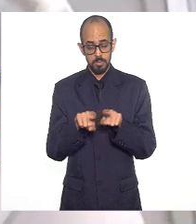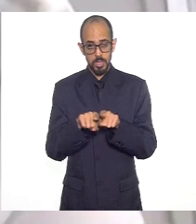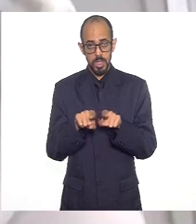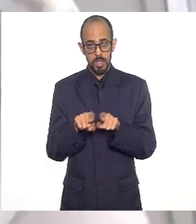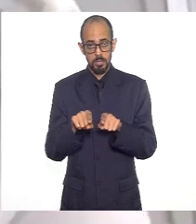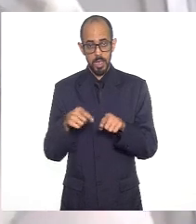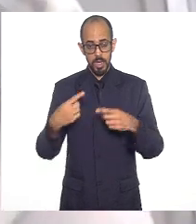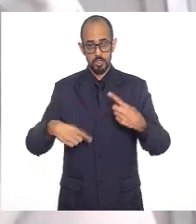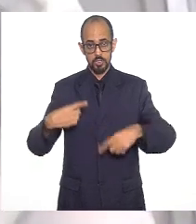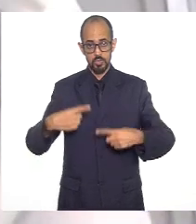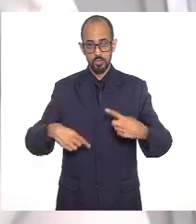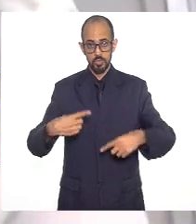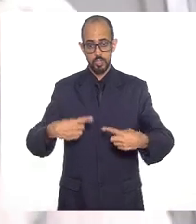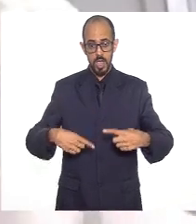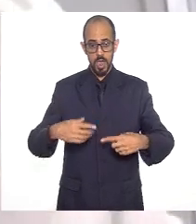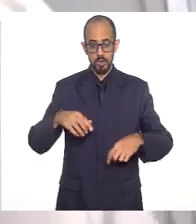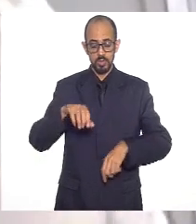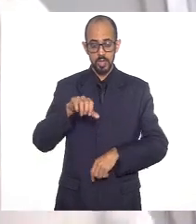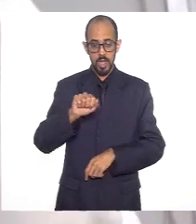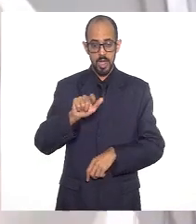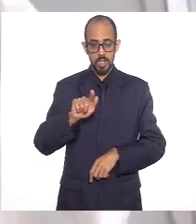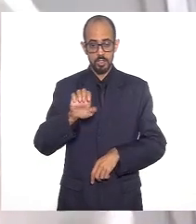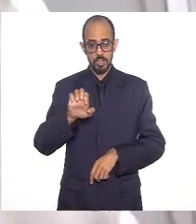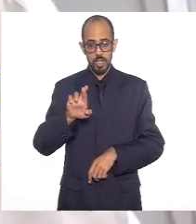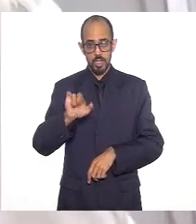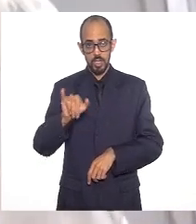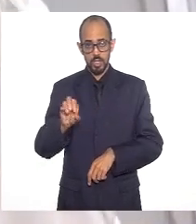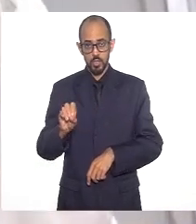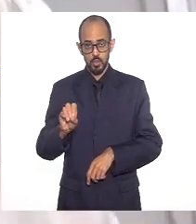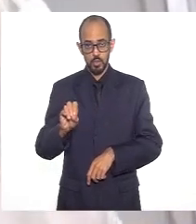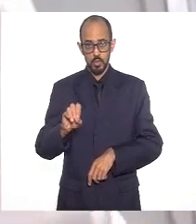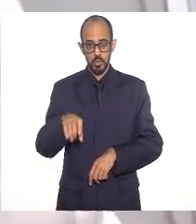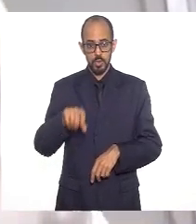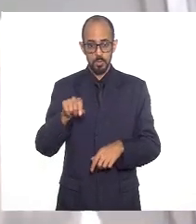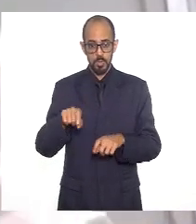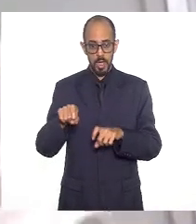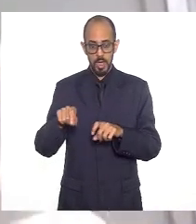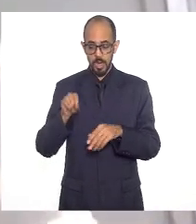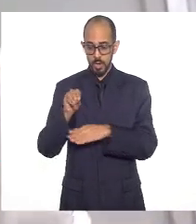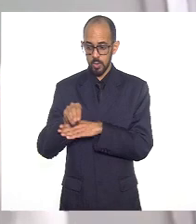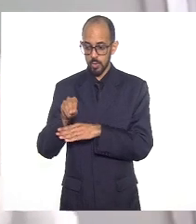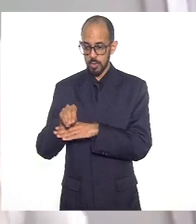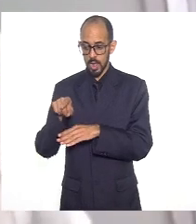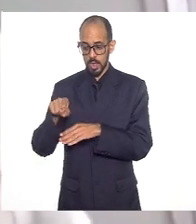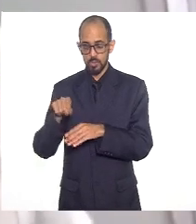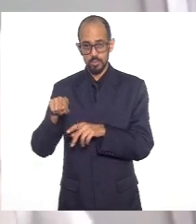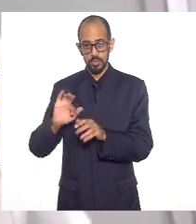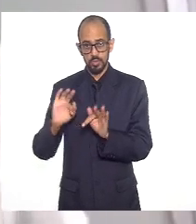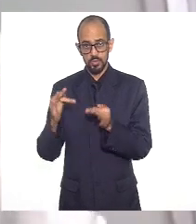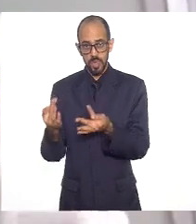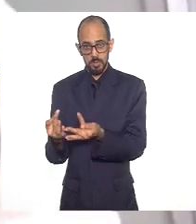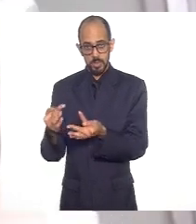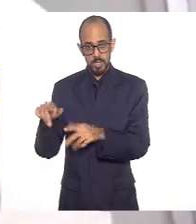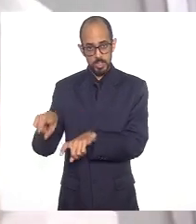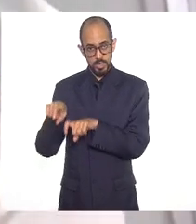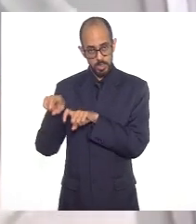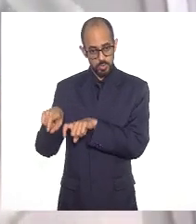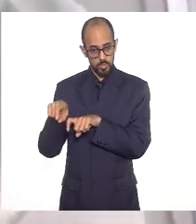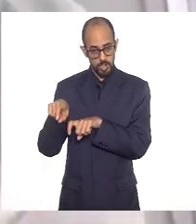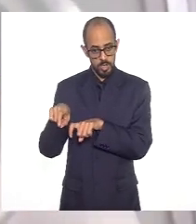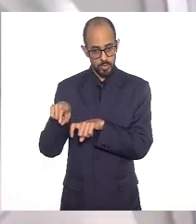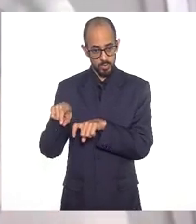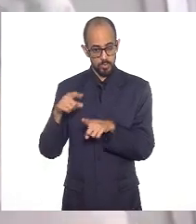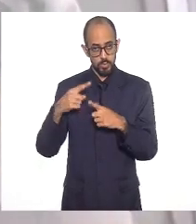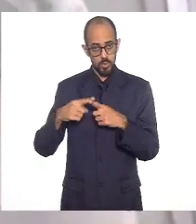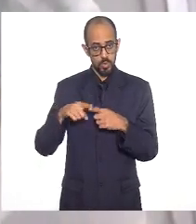as diretrizes na AG Rio sobre atendimento a agricultores familiares e pequenos empreendimentos populares solidários. Por que